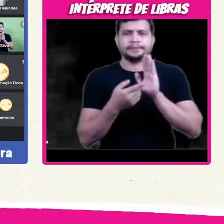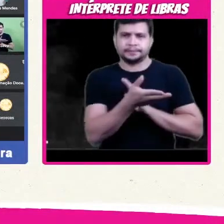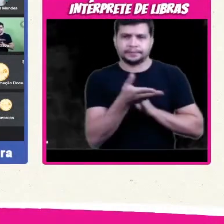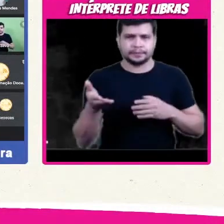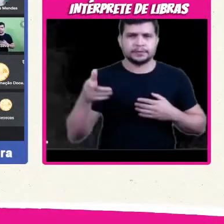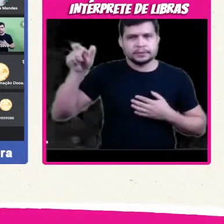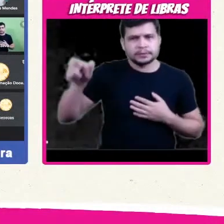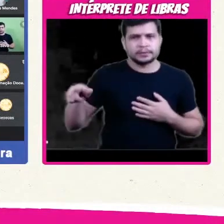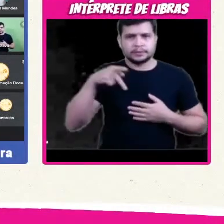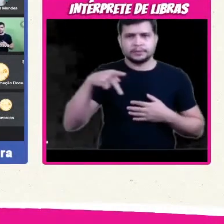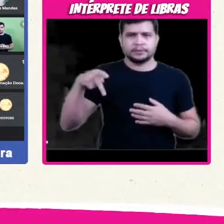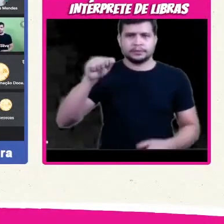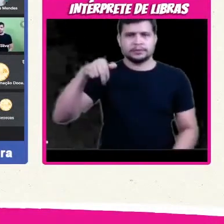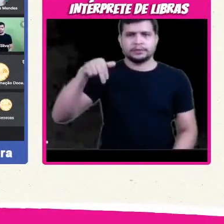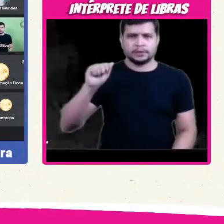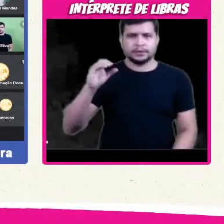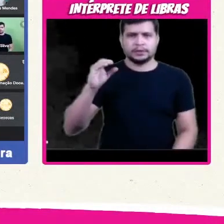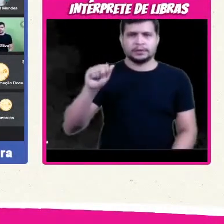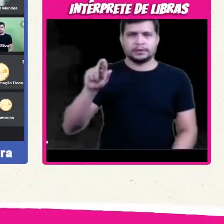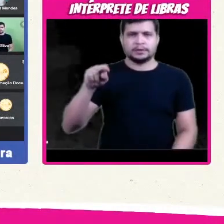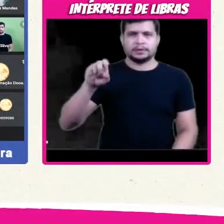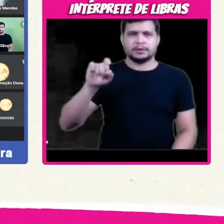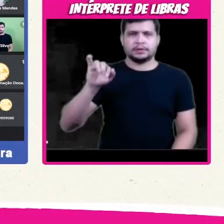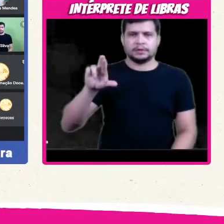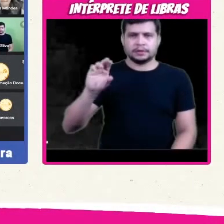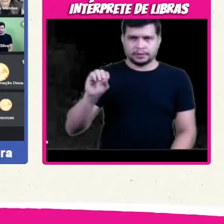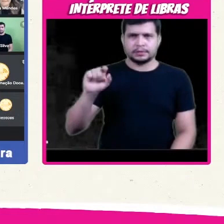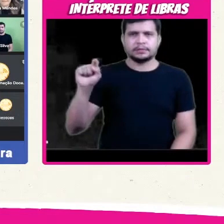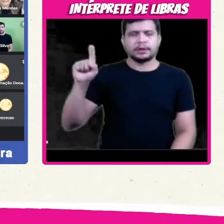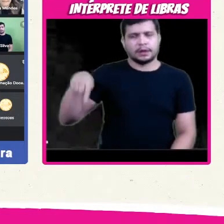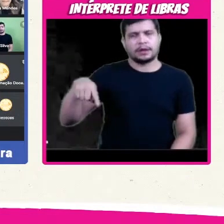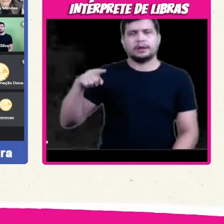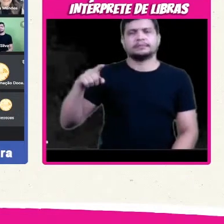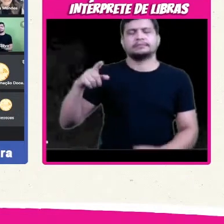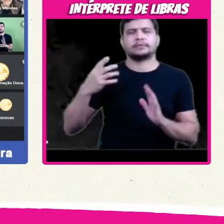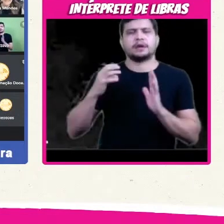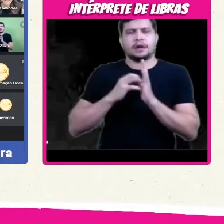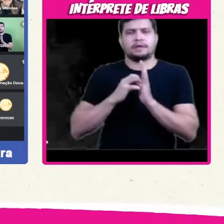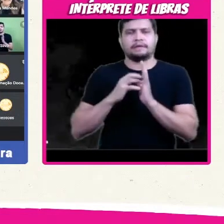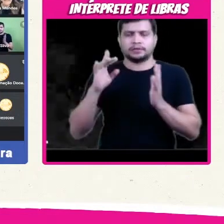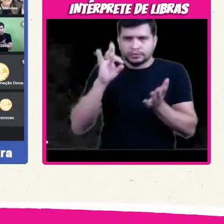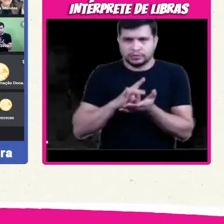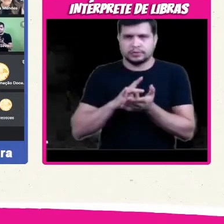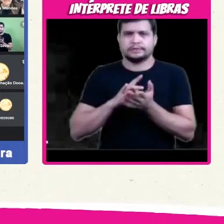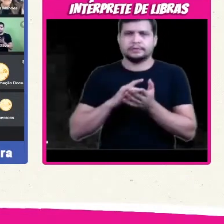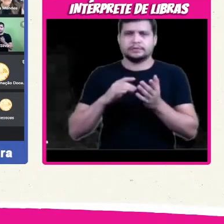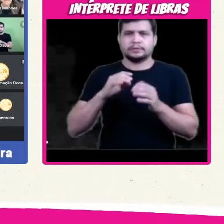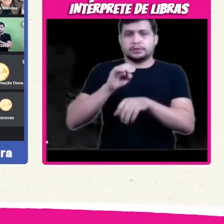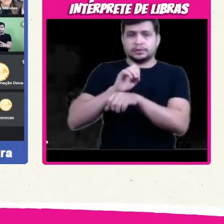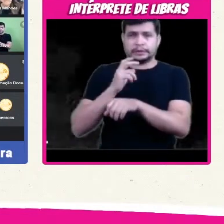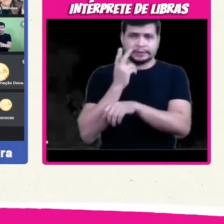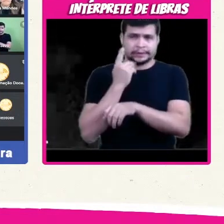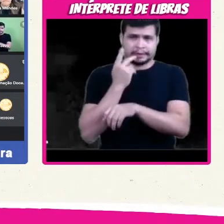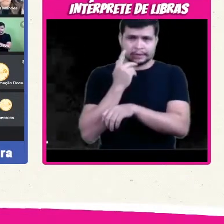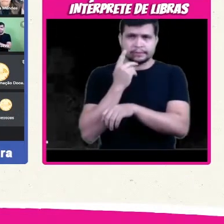série. Ana Carneiro é a professora do quadro efetivo do Estado do Ceará e artista em multilinguagem, com a formação